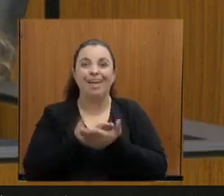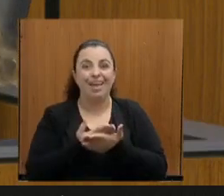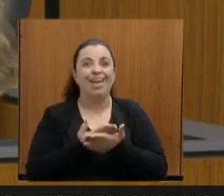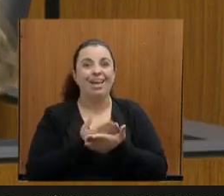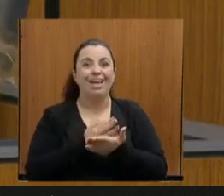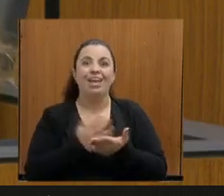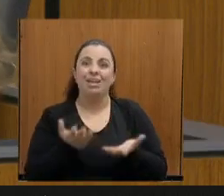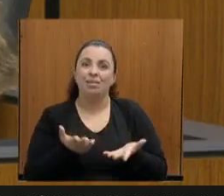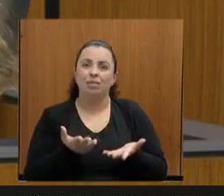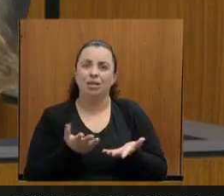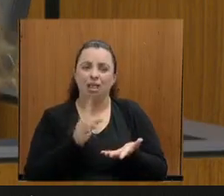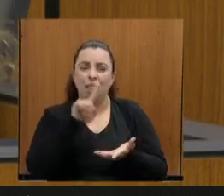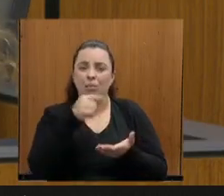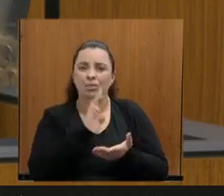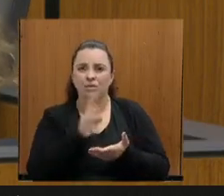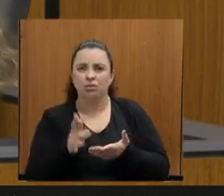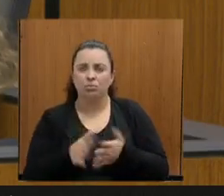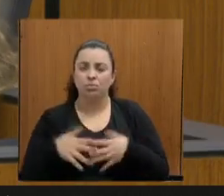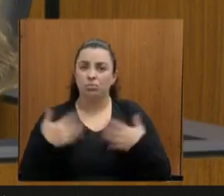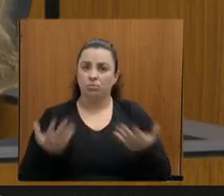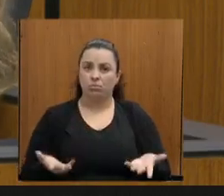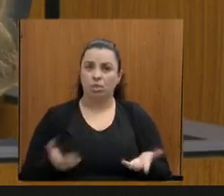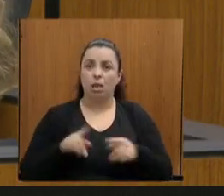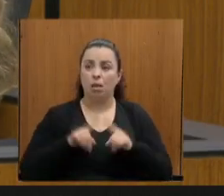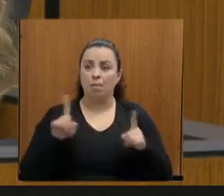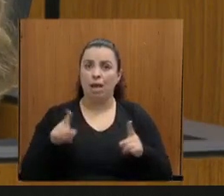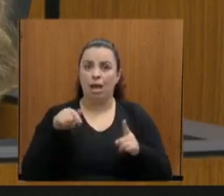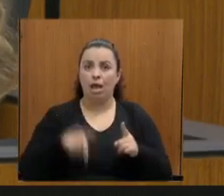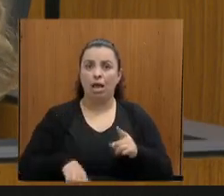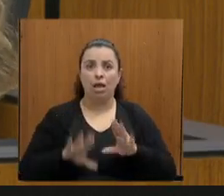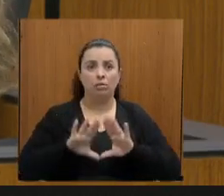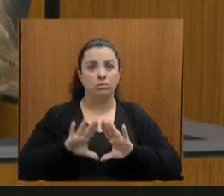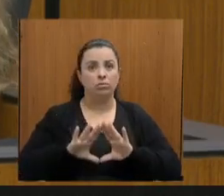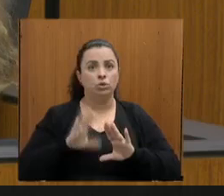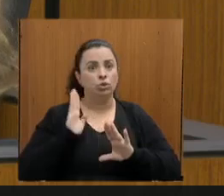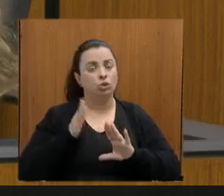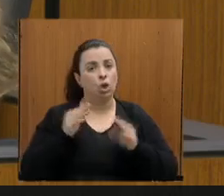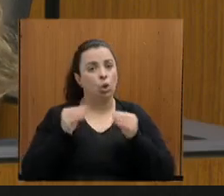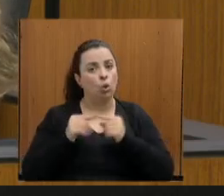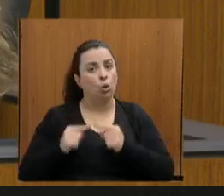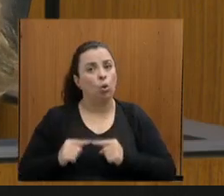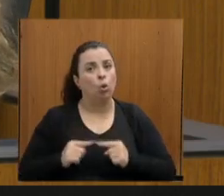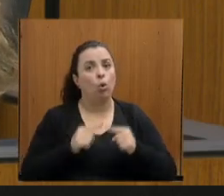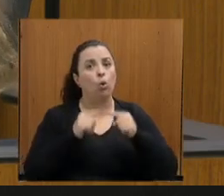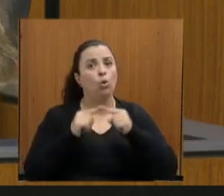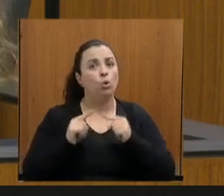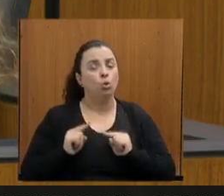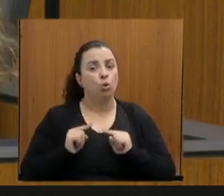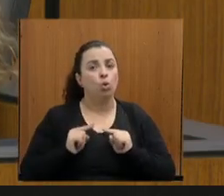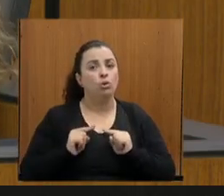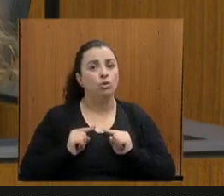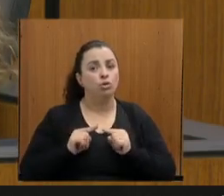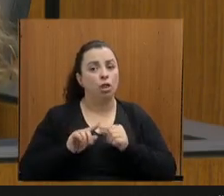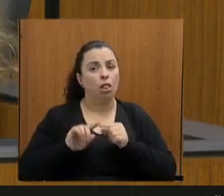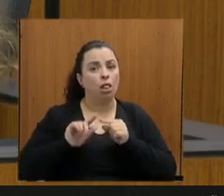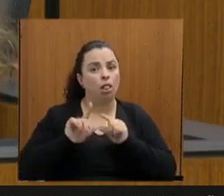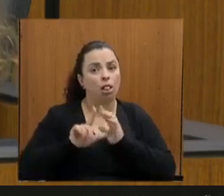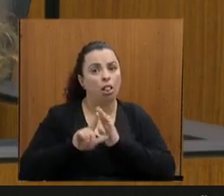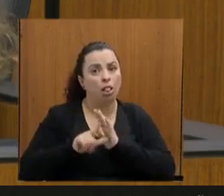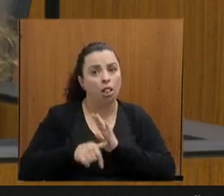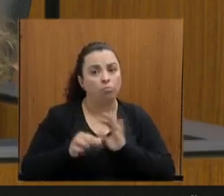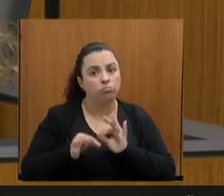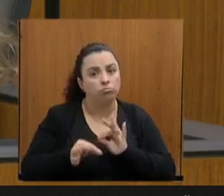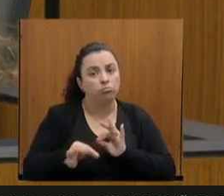que a casa concordou por sua maioria em fazê-la em prorrogar os trabalhos da CPI é o